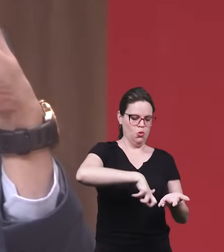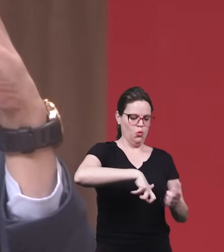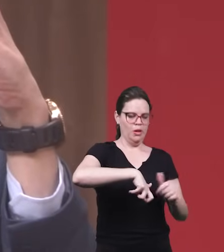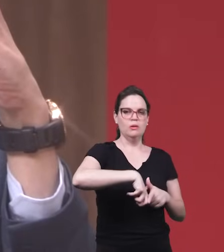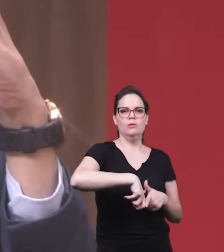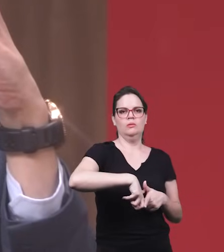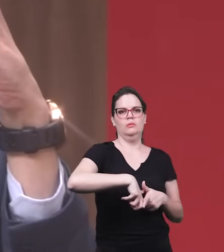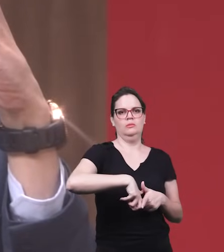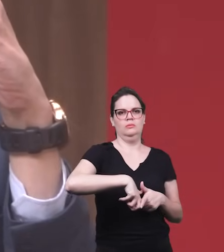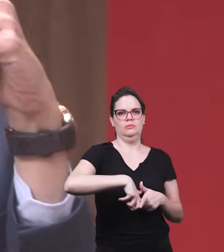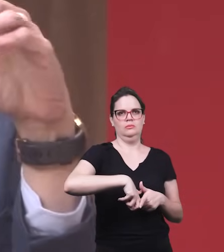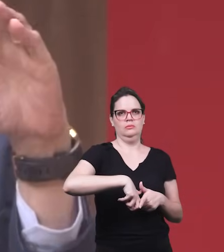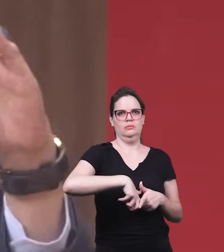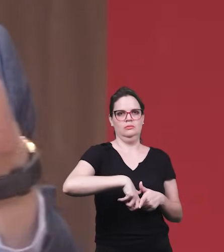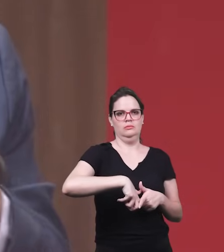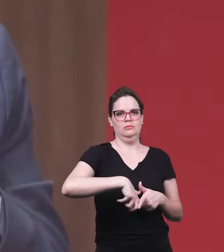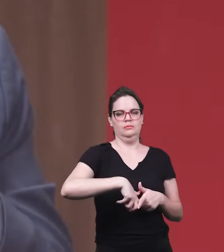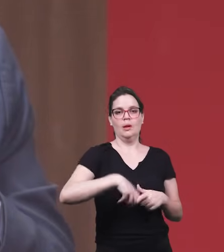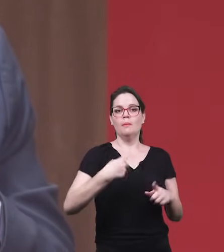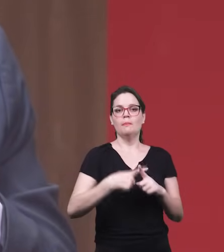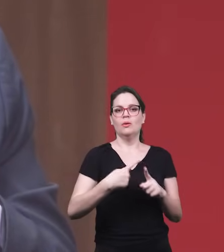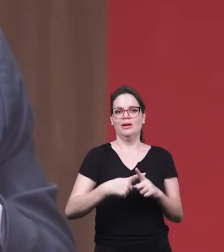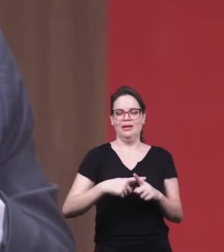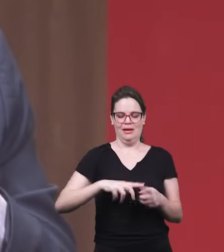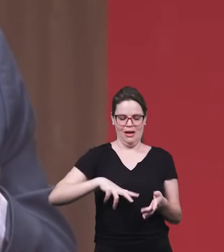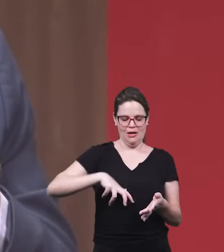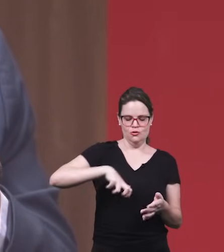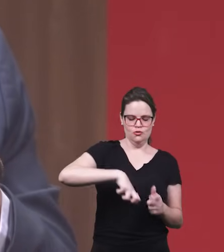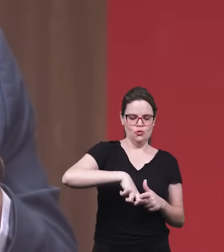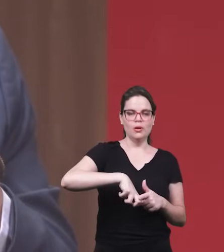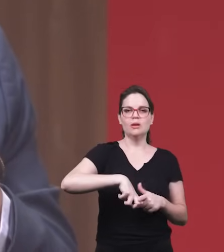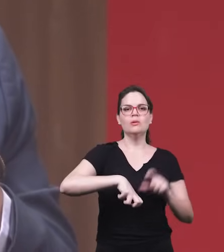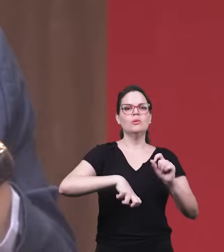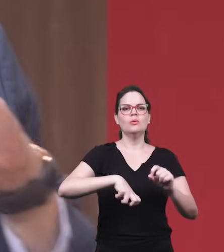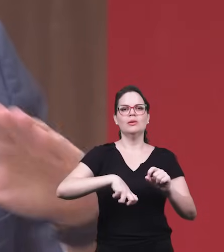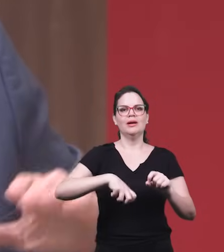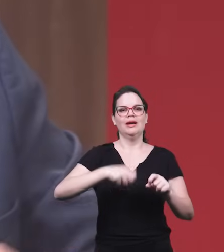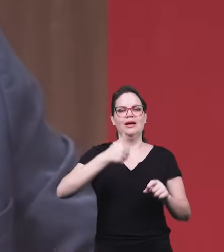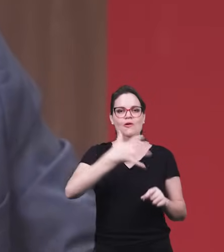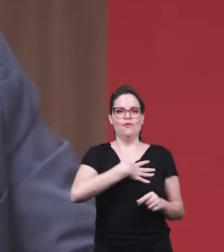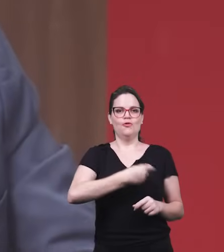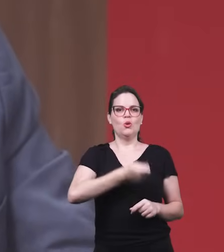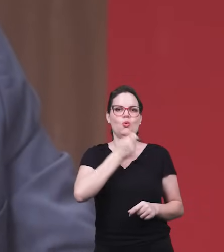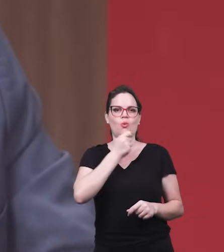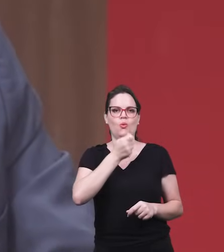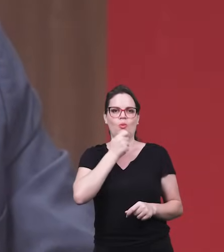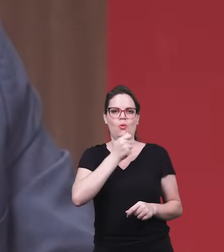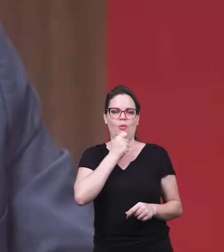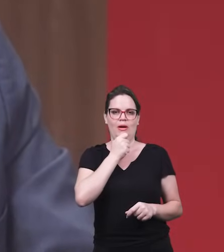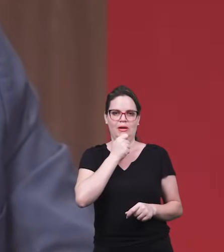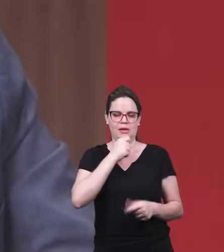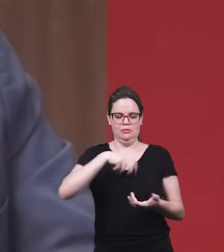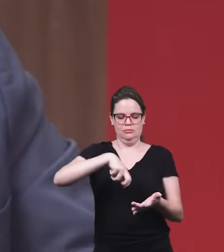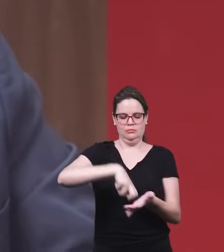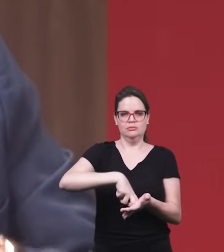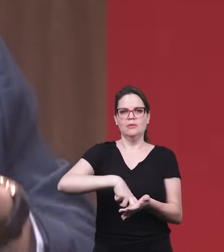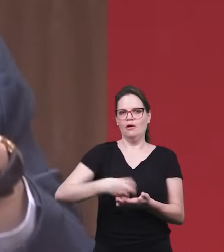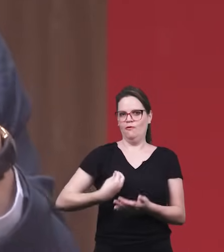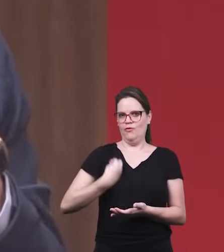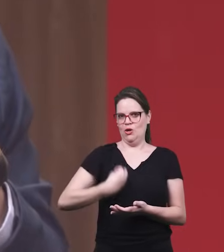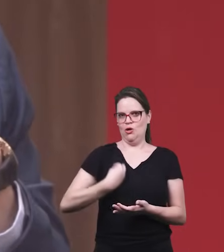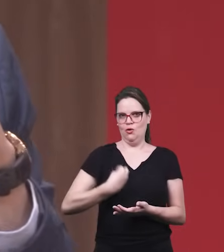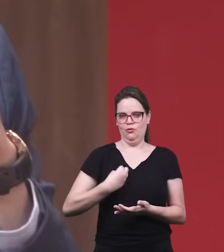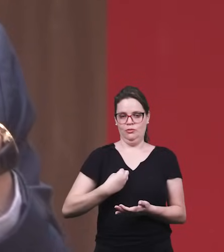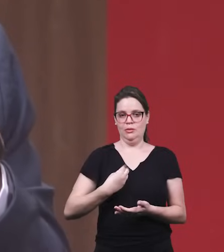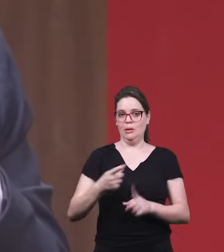entendimento dela, ela viu que ela não tinha mais o que fazer. Então ela colocou aqui nos joelhos, fez ali a